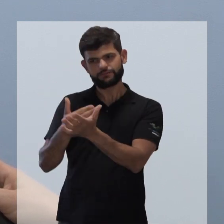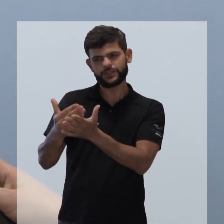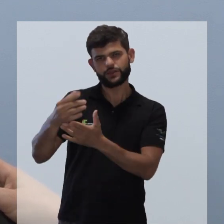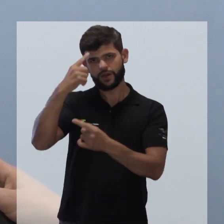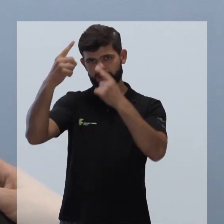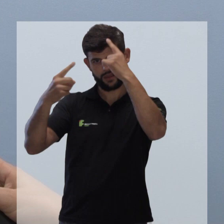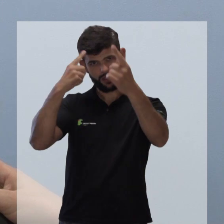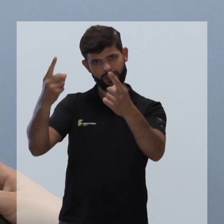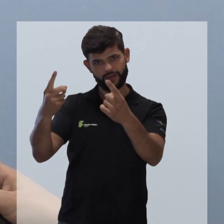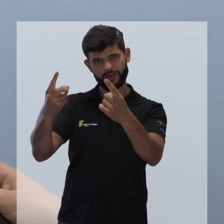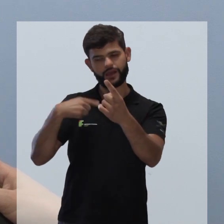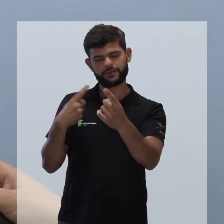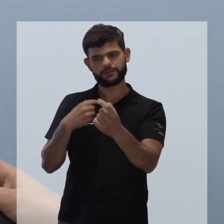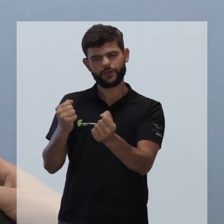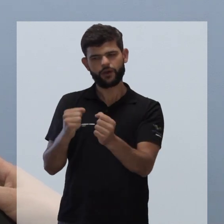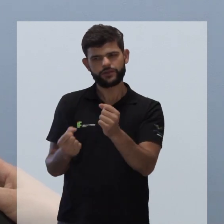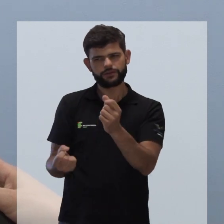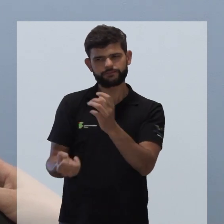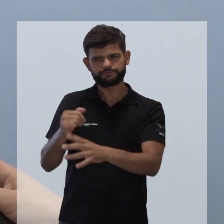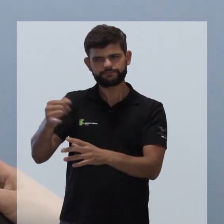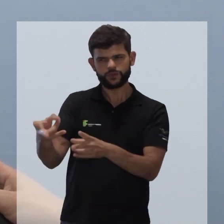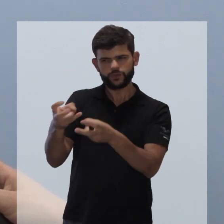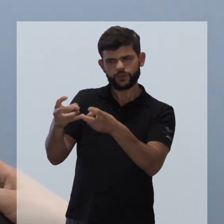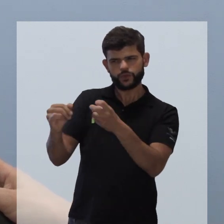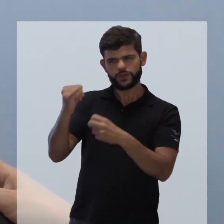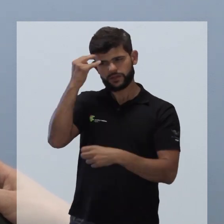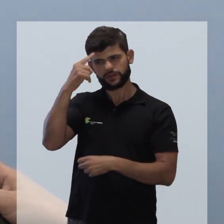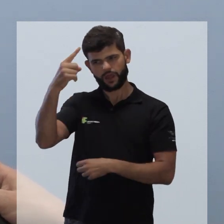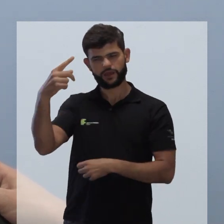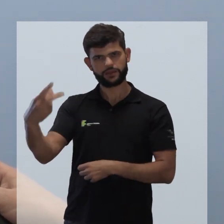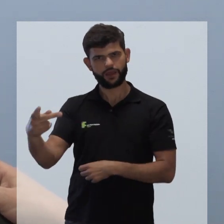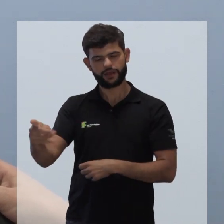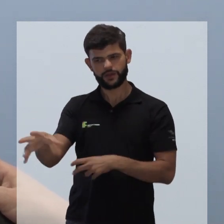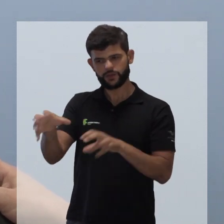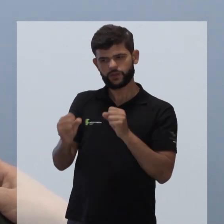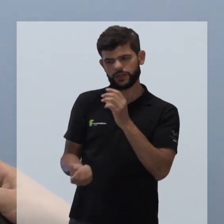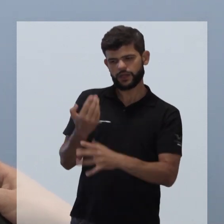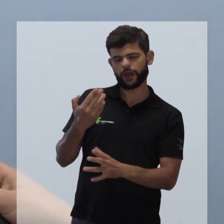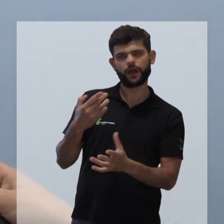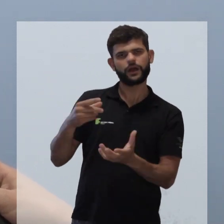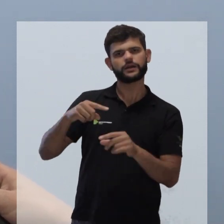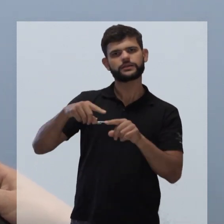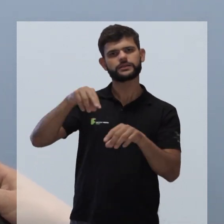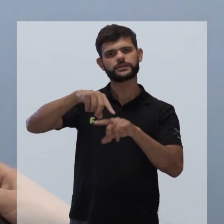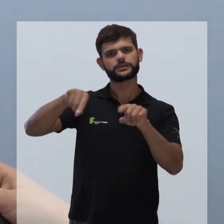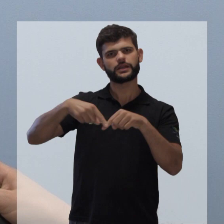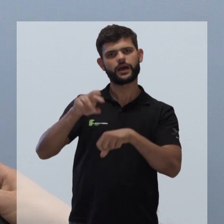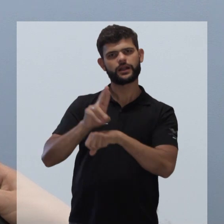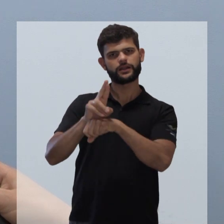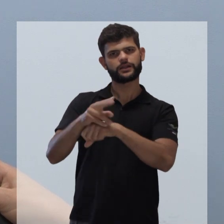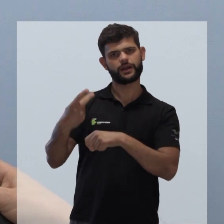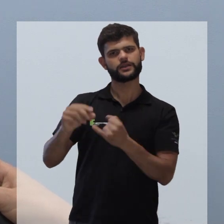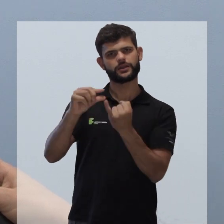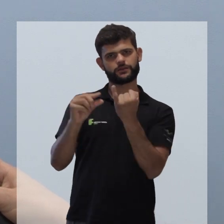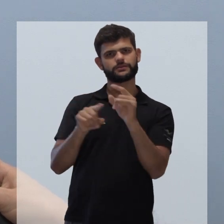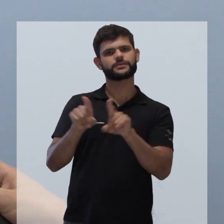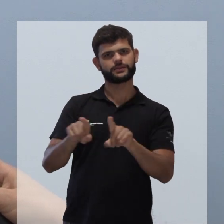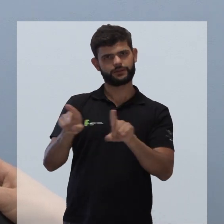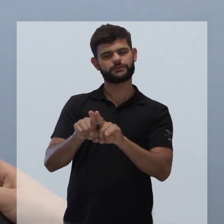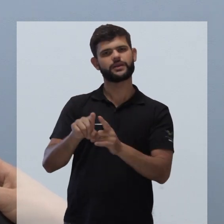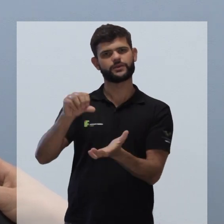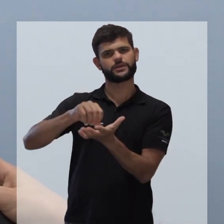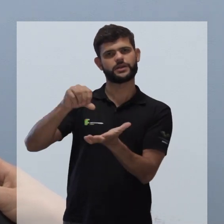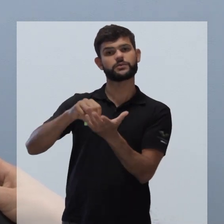pelo município e criar aqui no campus essa sala de multimeios. Por quê? Porque nós já temos alunos que necessitam